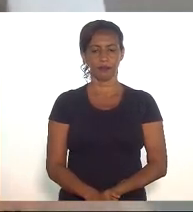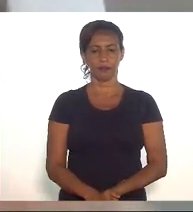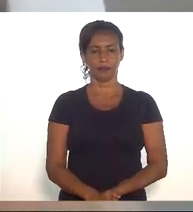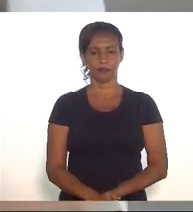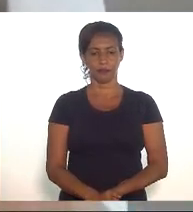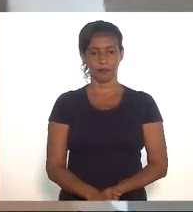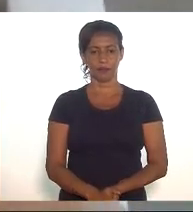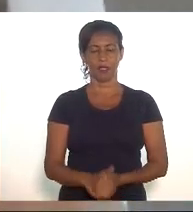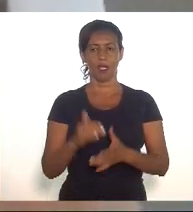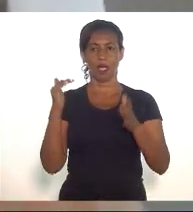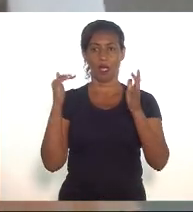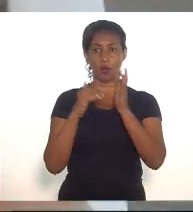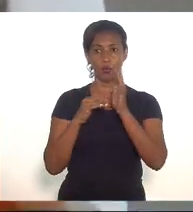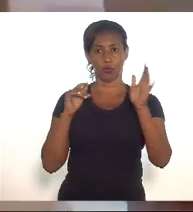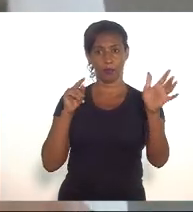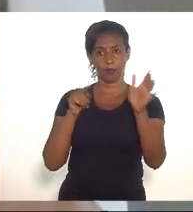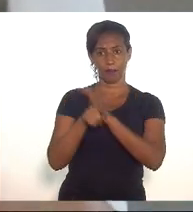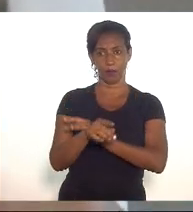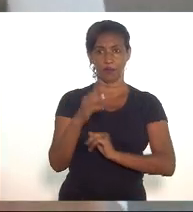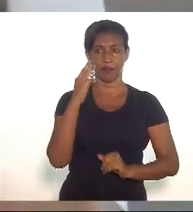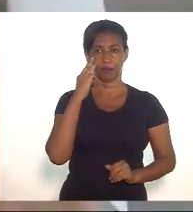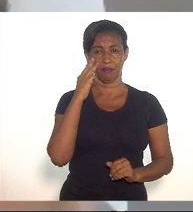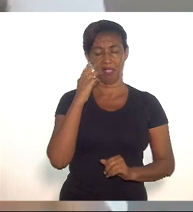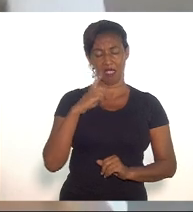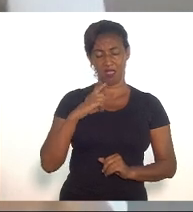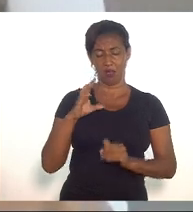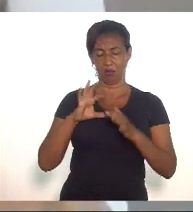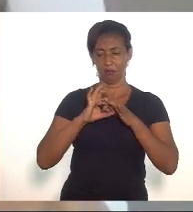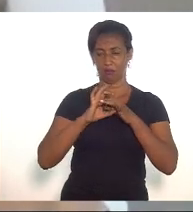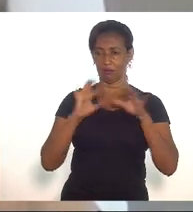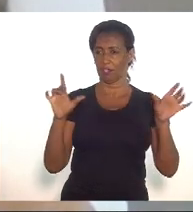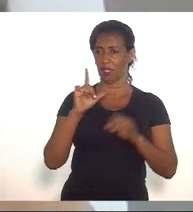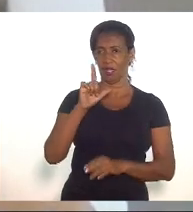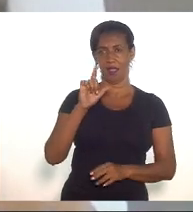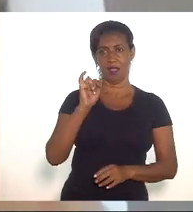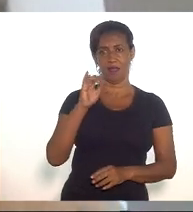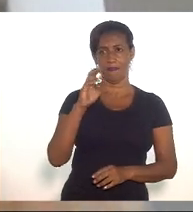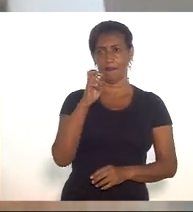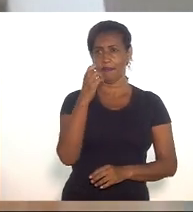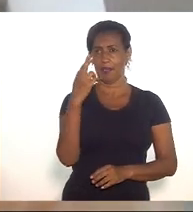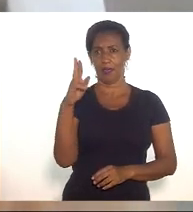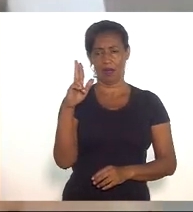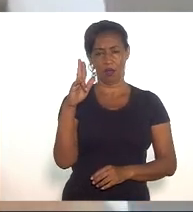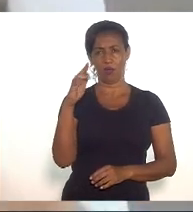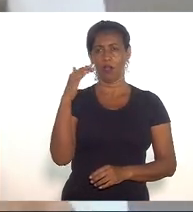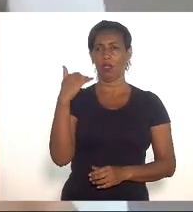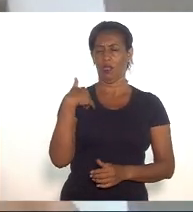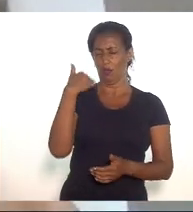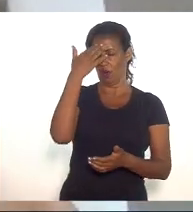ficou, deputado Valdec, eu sou um liberal, eu acredito no mercado,